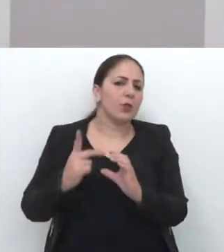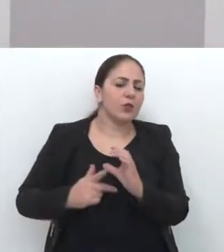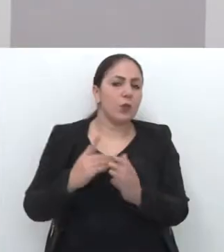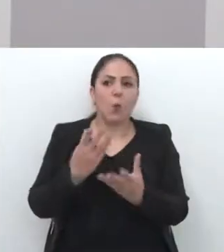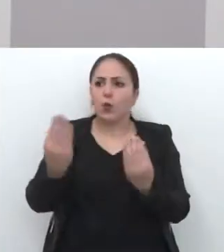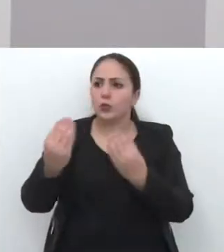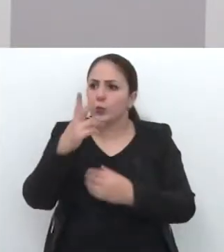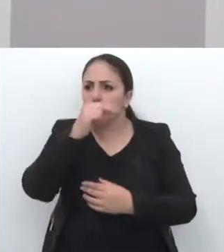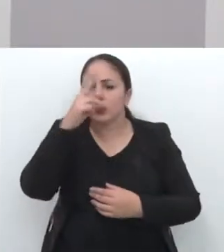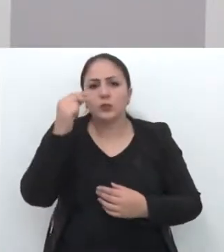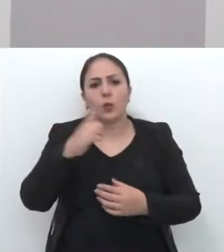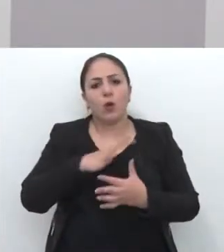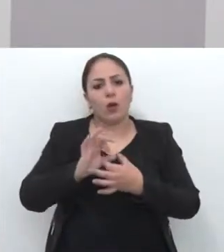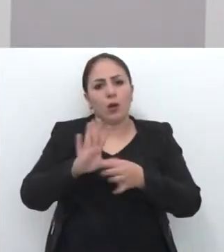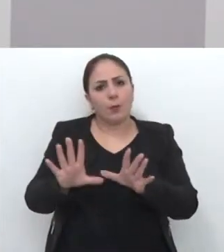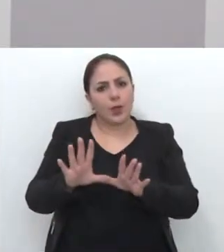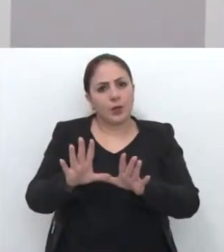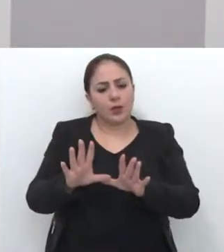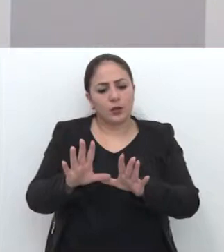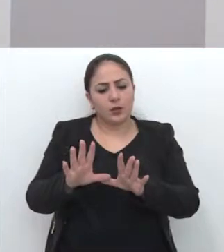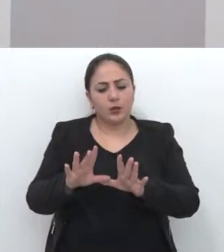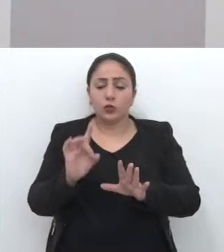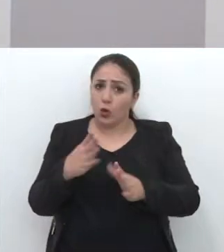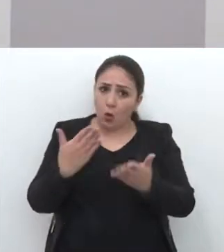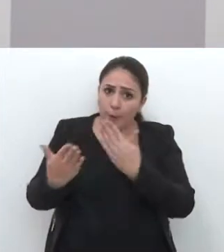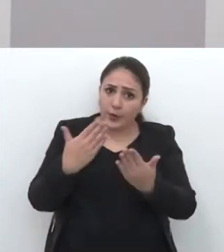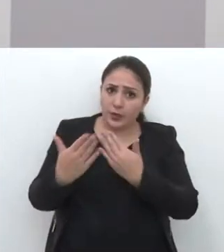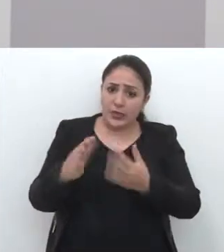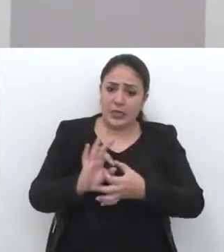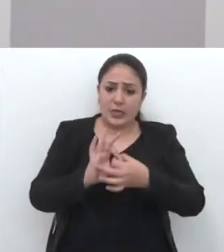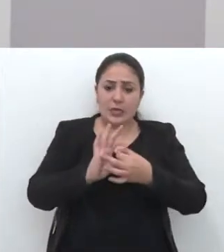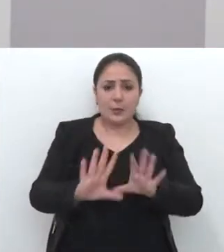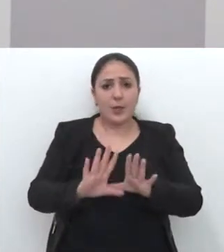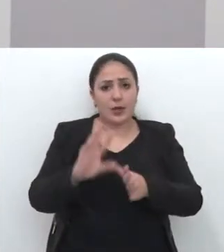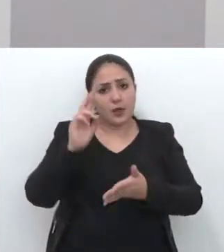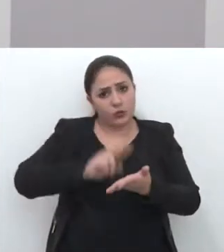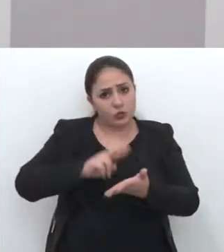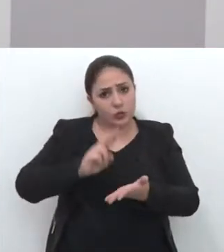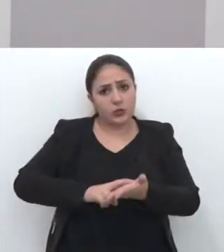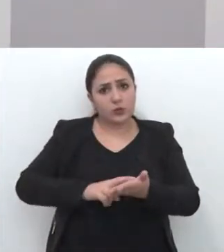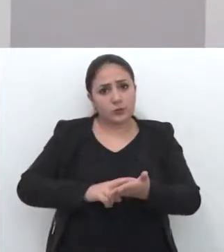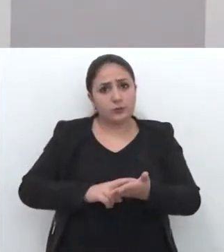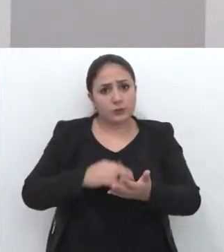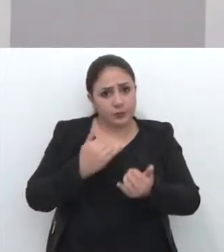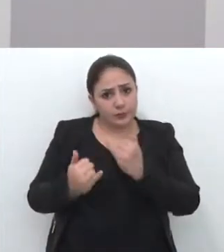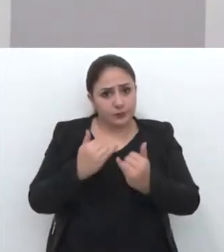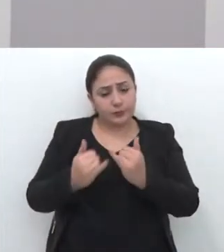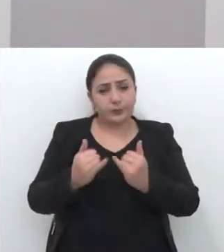Câmara de Vereadores? Se vários municípios autorizam estou fazendo aqui tão somente uma comparação, autorizam essa